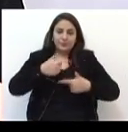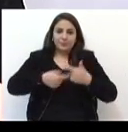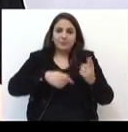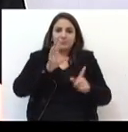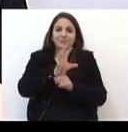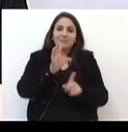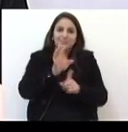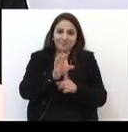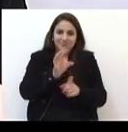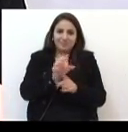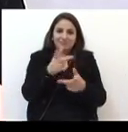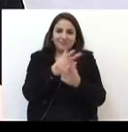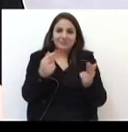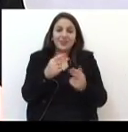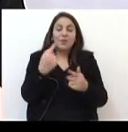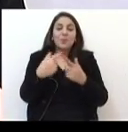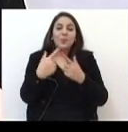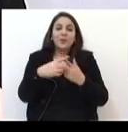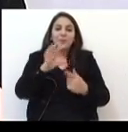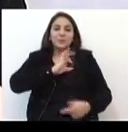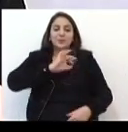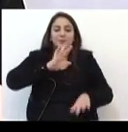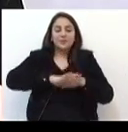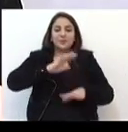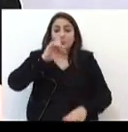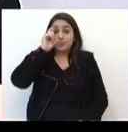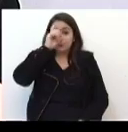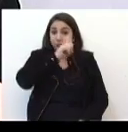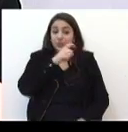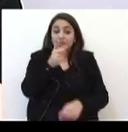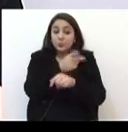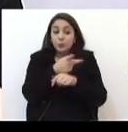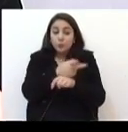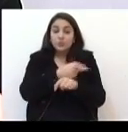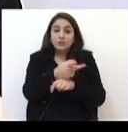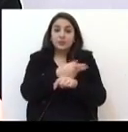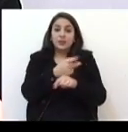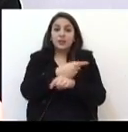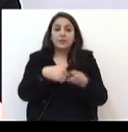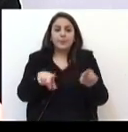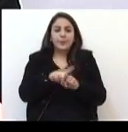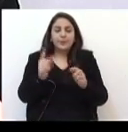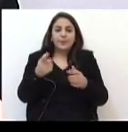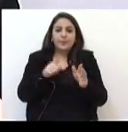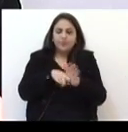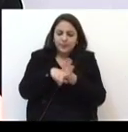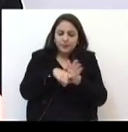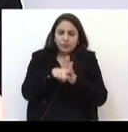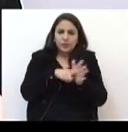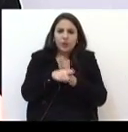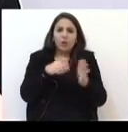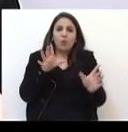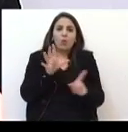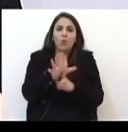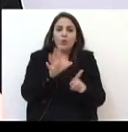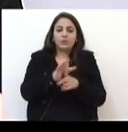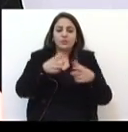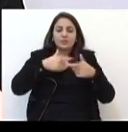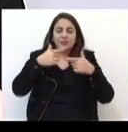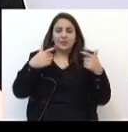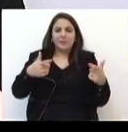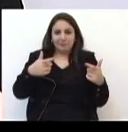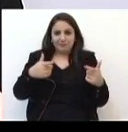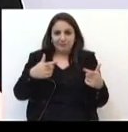os traficantes, porque a polícia tem dificuldade de fazer buscas, de fazer as investigações contra os grandes